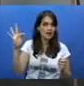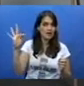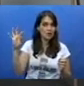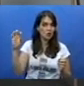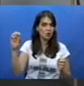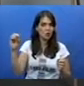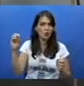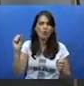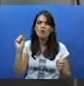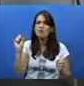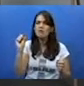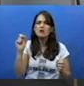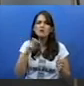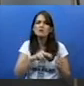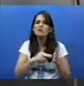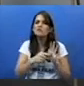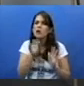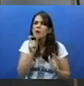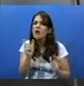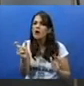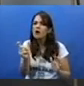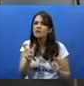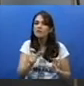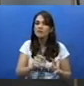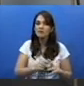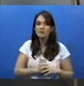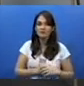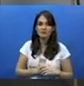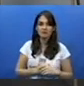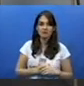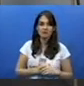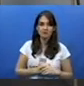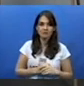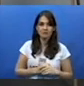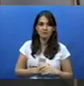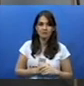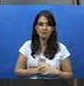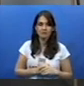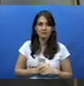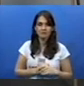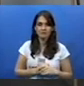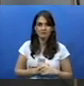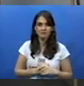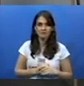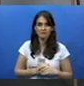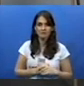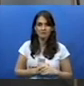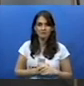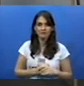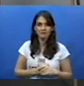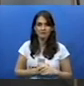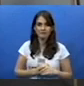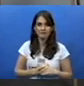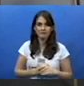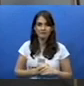com o chapéuzinho na apostila. Lembrando que não é um chapéu, é um acento